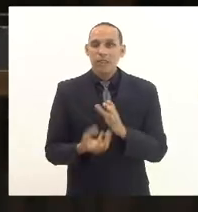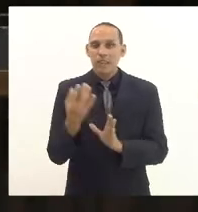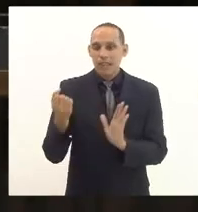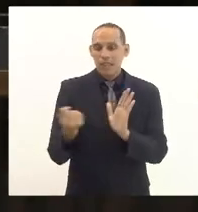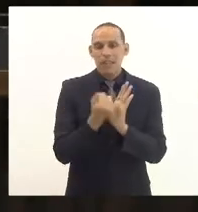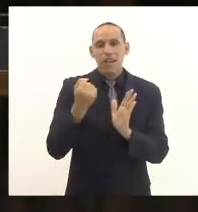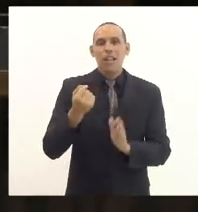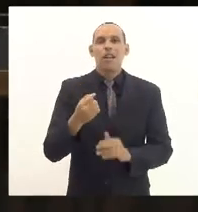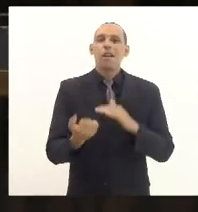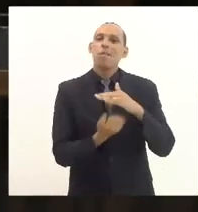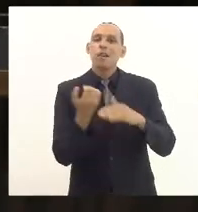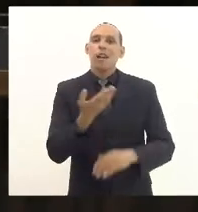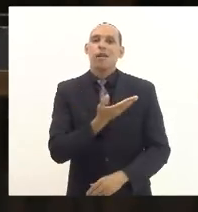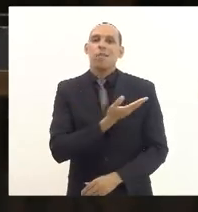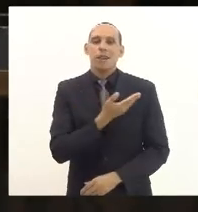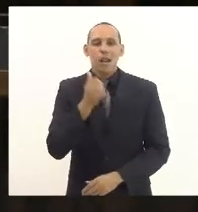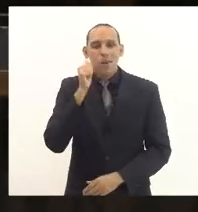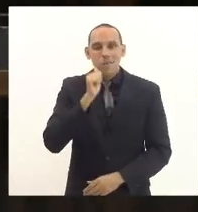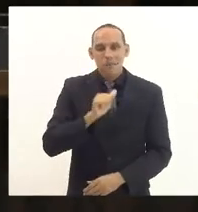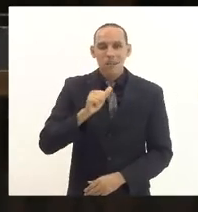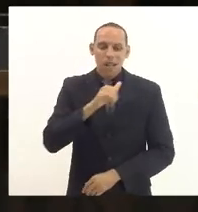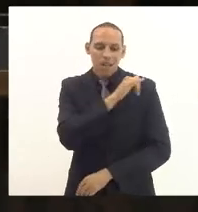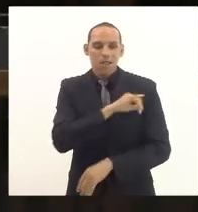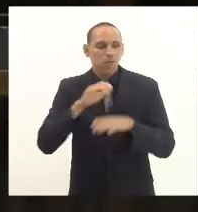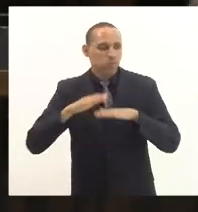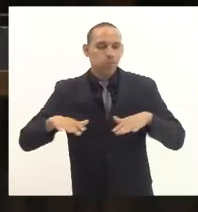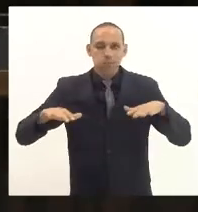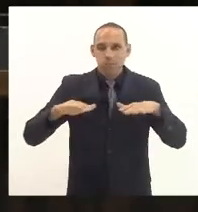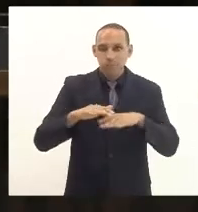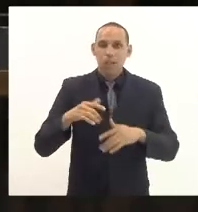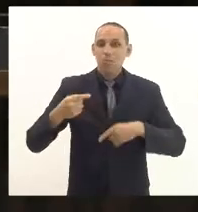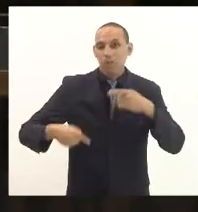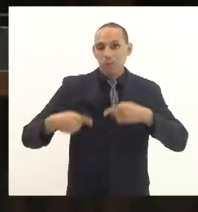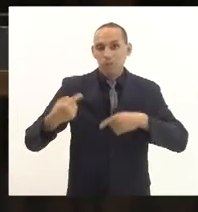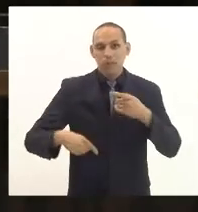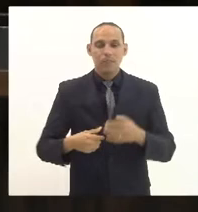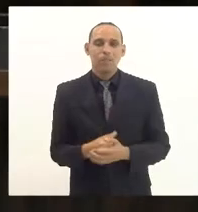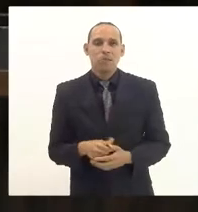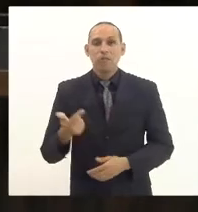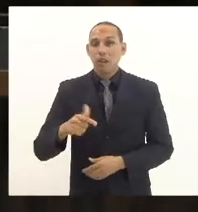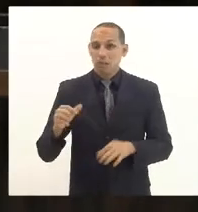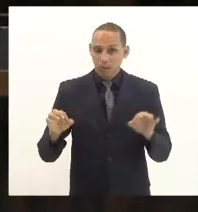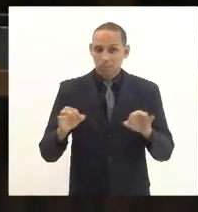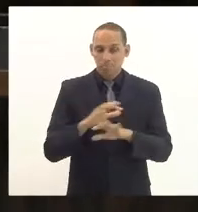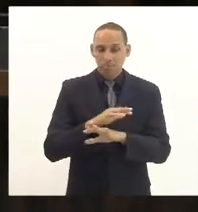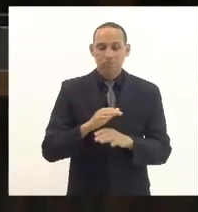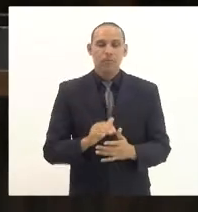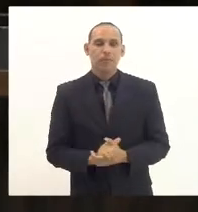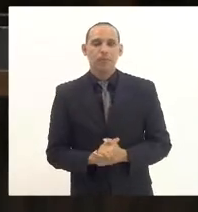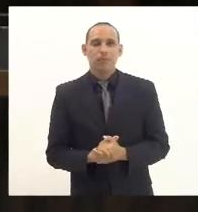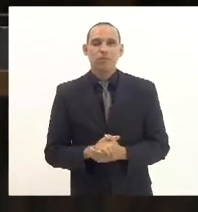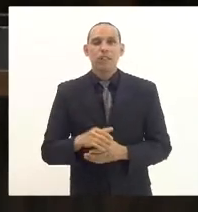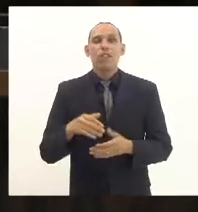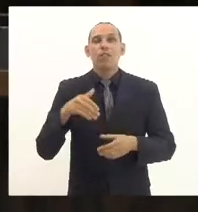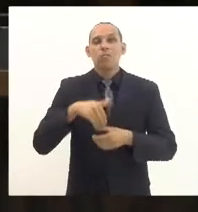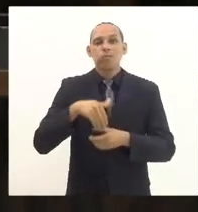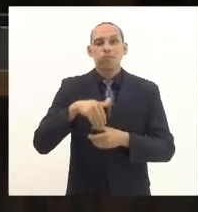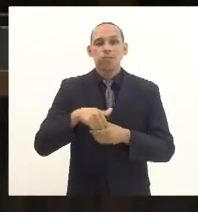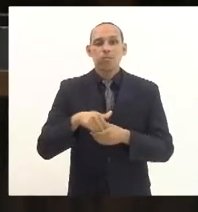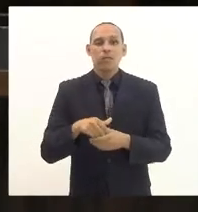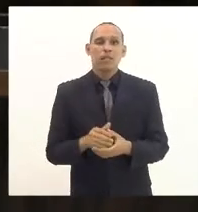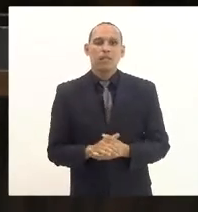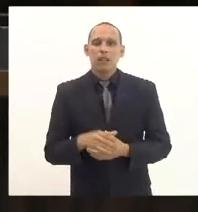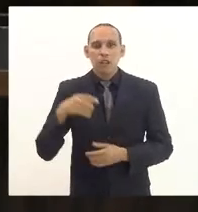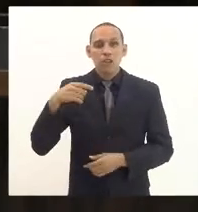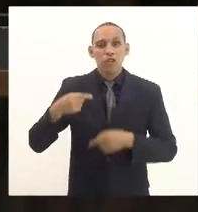Empresa Amiga da Mulher no âmbito do Estado do Rio de Janeiro. Em discussão, não havendo quem queira discutir, encerrada a discussão, em votação, para